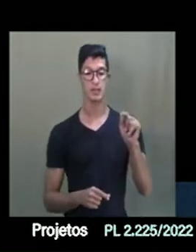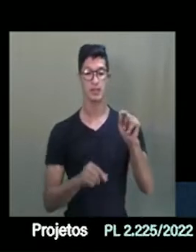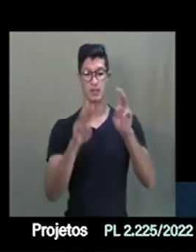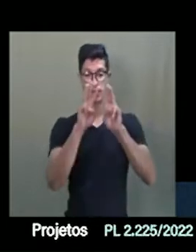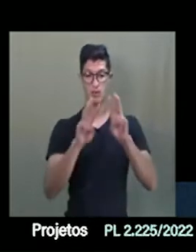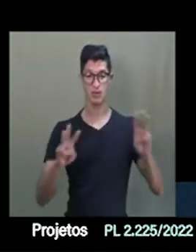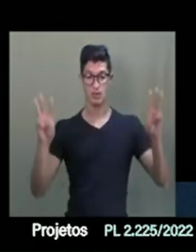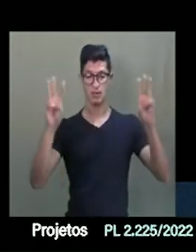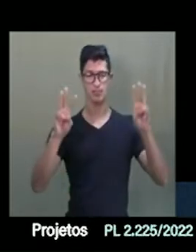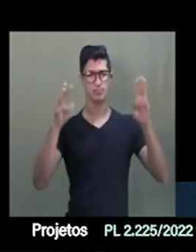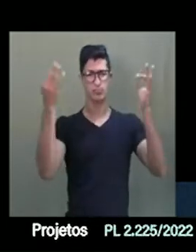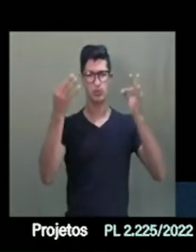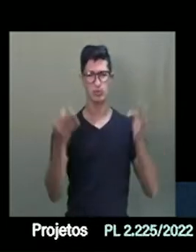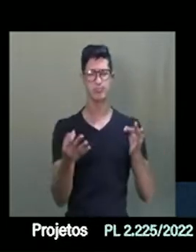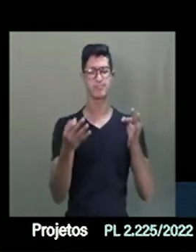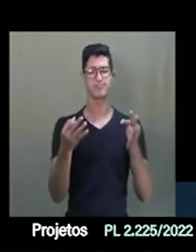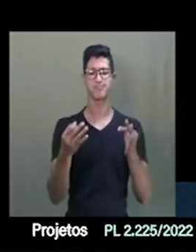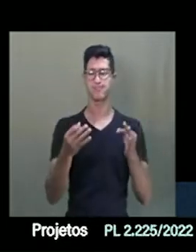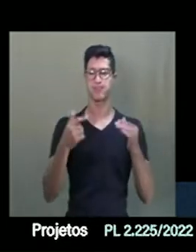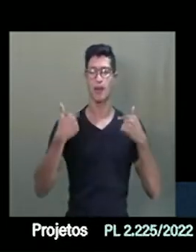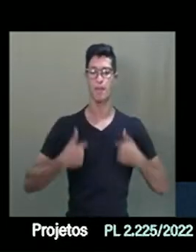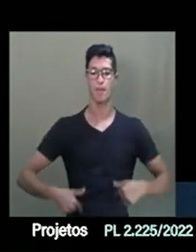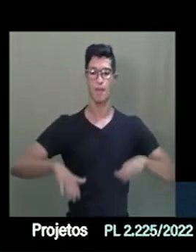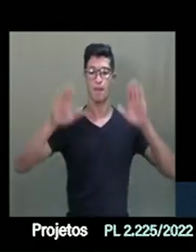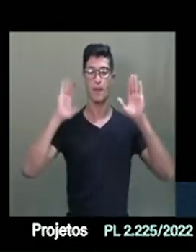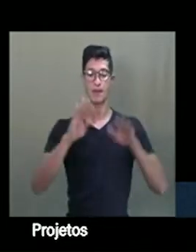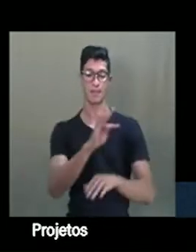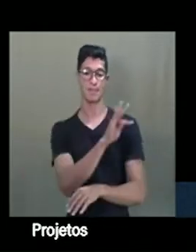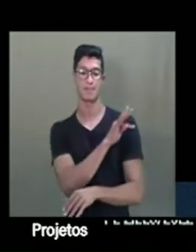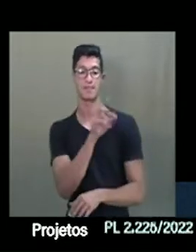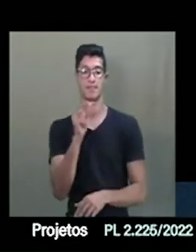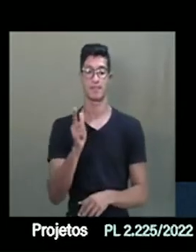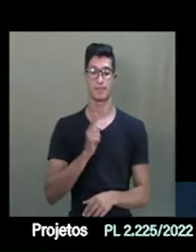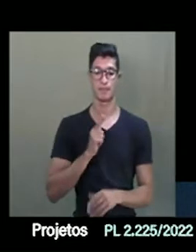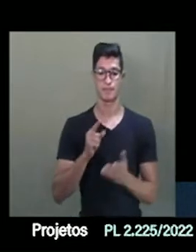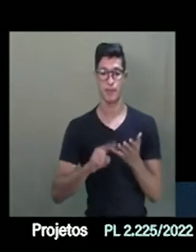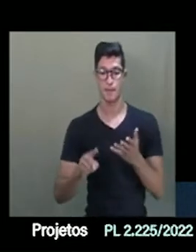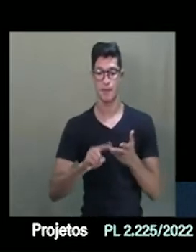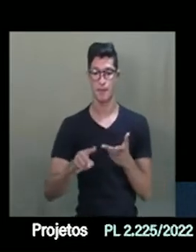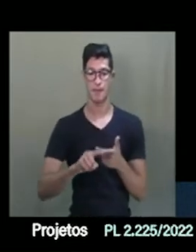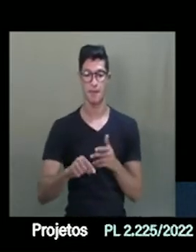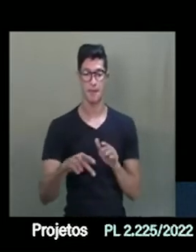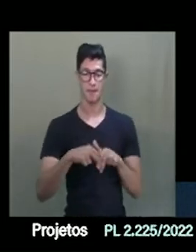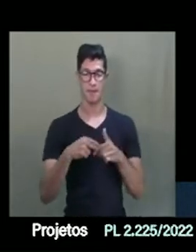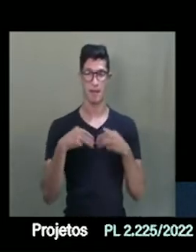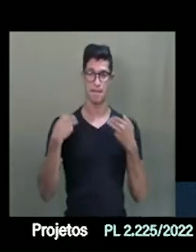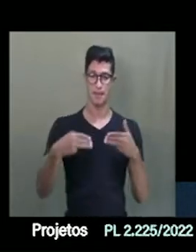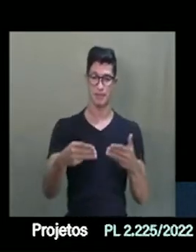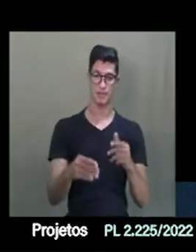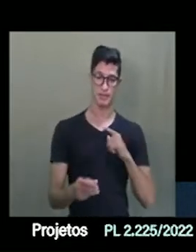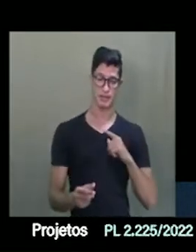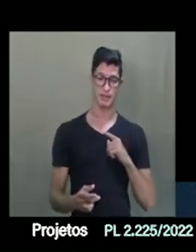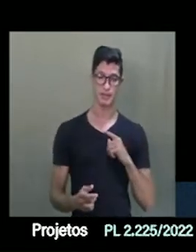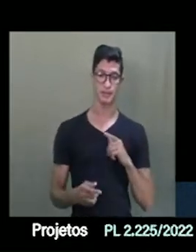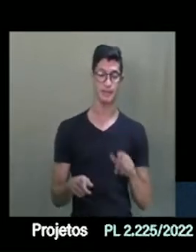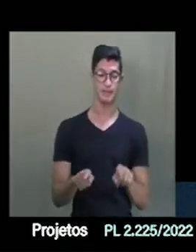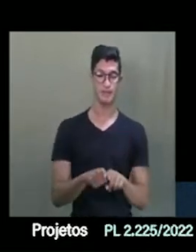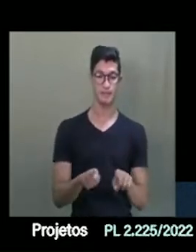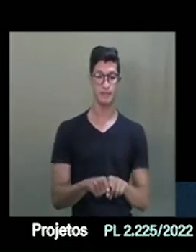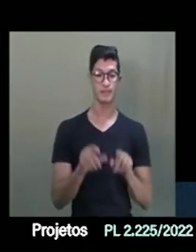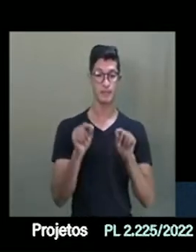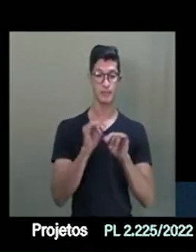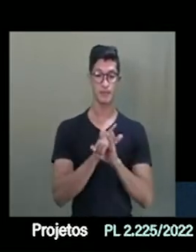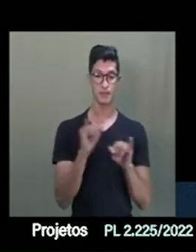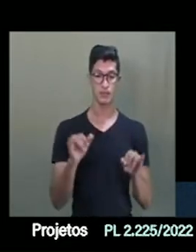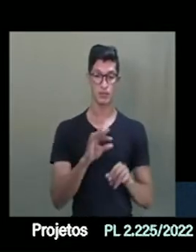site jurídico extremamente imparcial, técnico, e que tem lá as razões todas declinadas pelo ministro Alexandre Moraes, e também o que